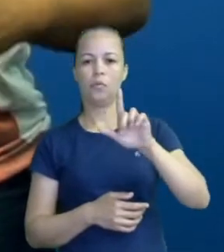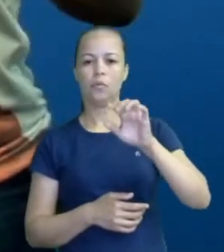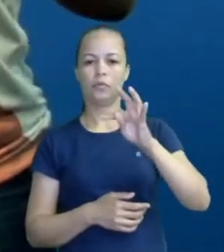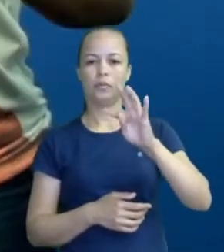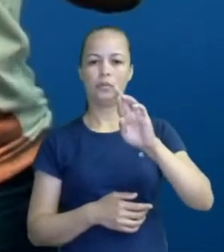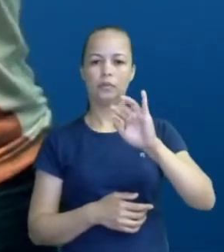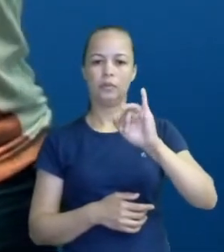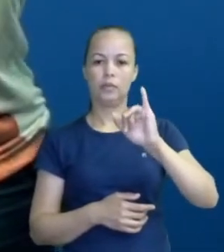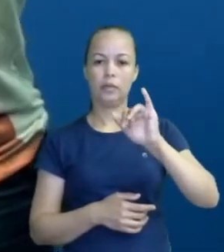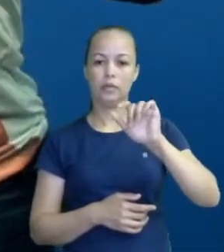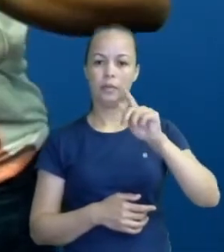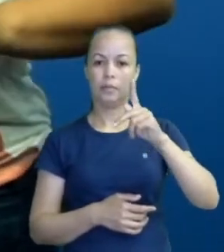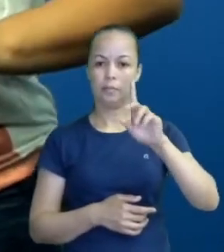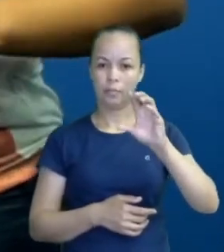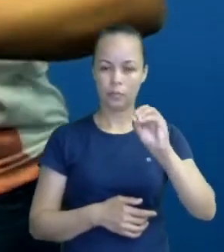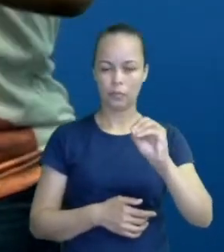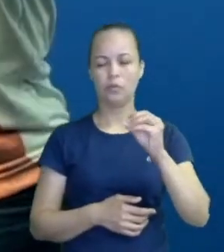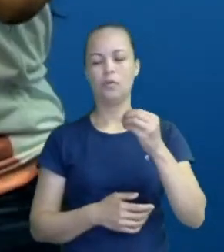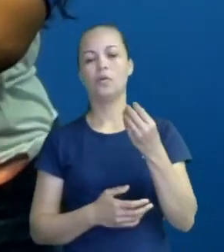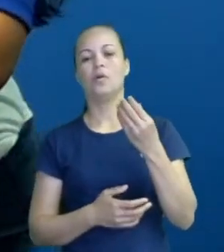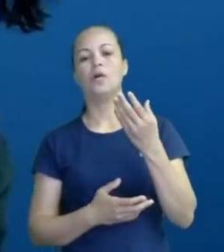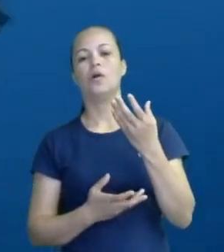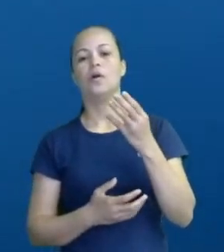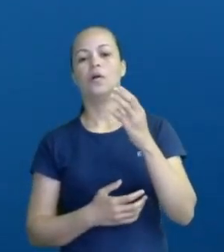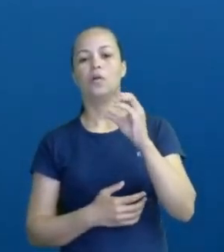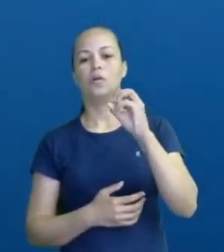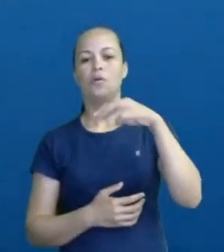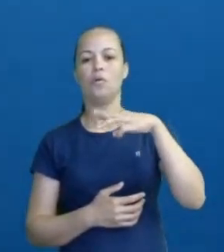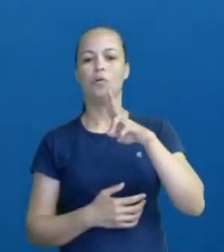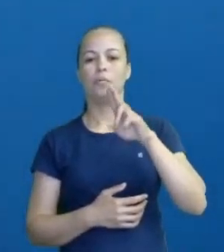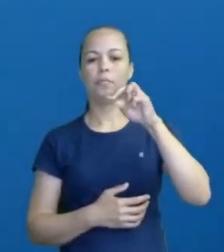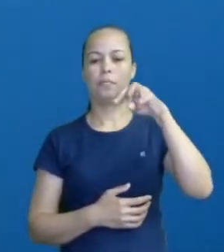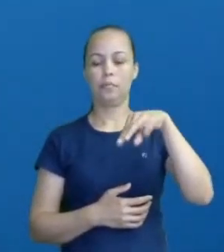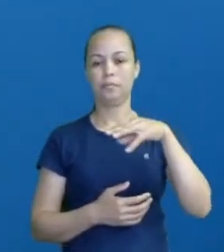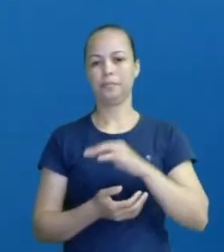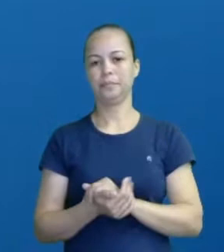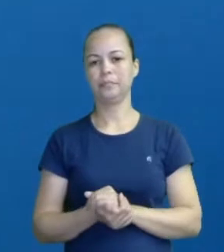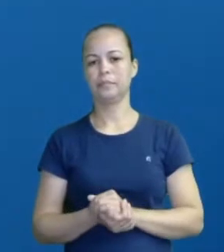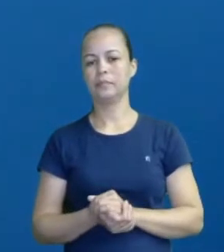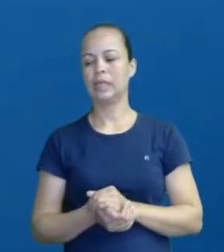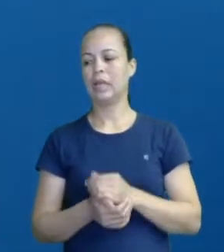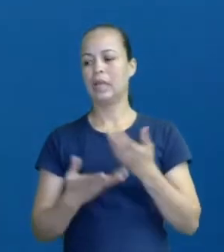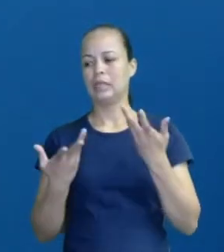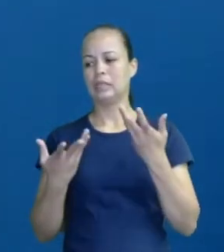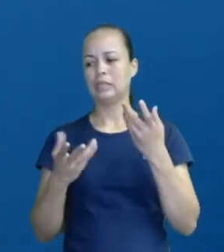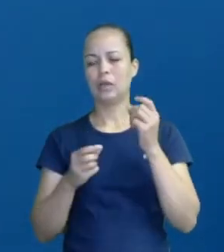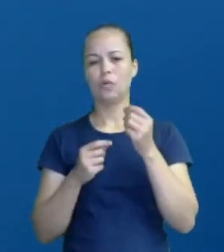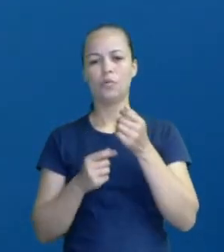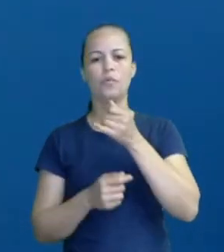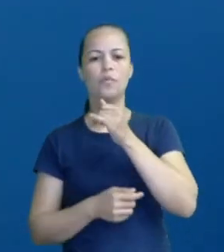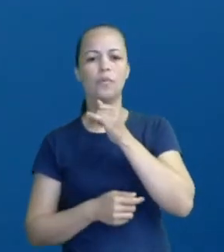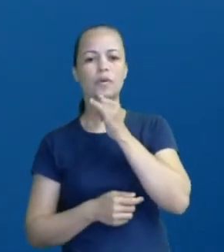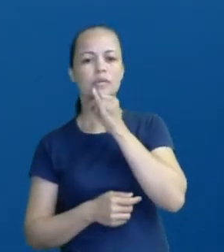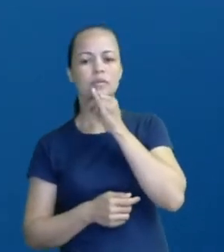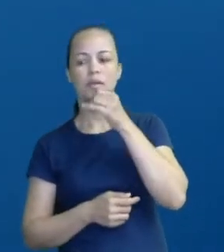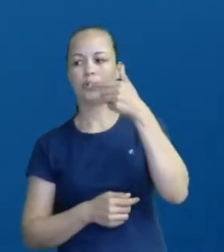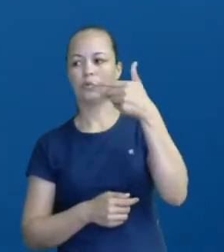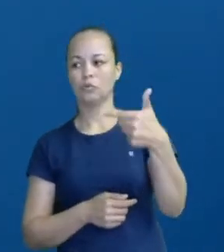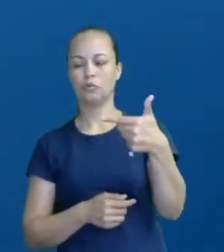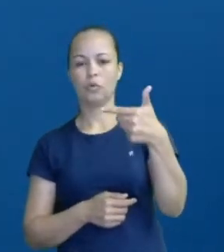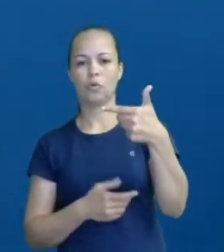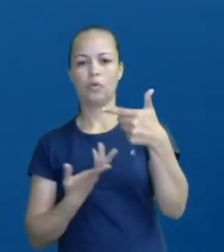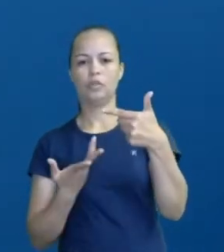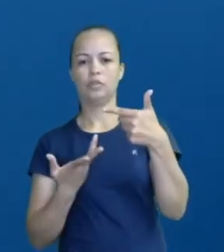números. É ele mais ele mesmo, sempre, tá? Então, eu botei aqui o exemplo do 2. Então, a gente